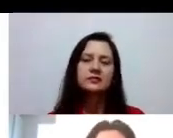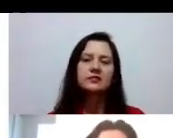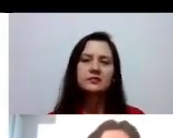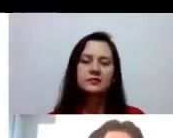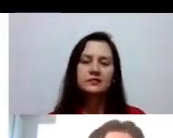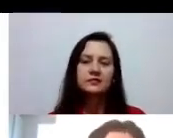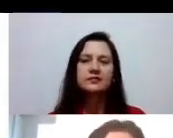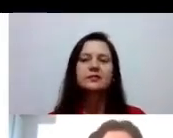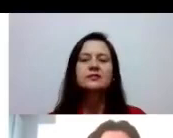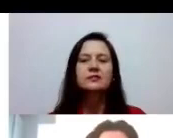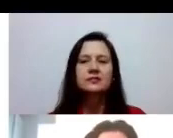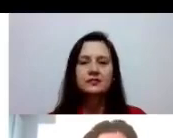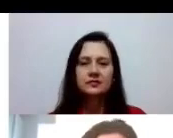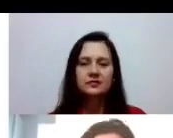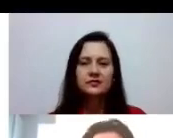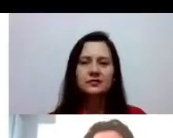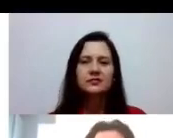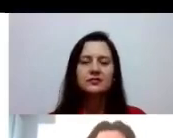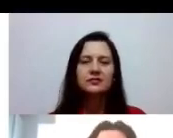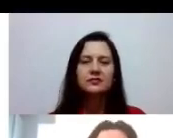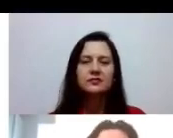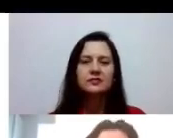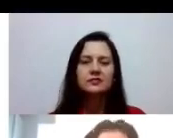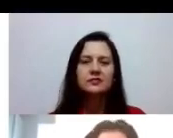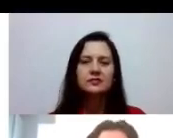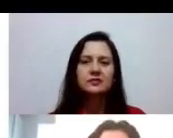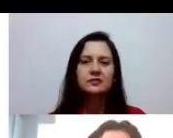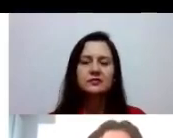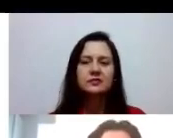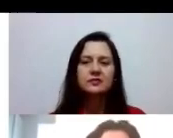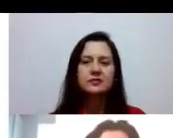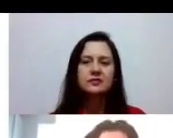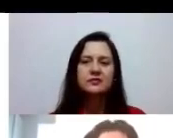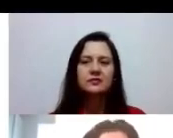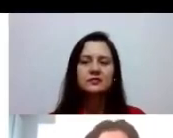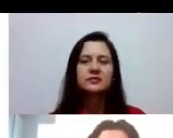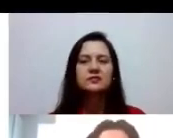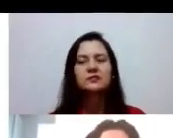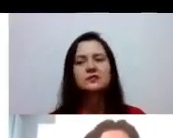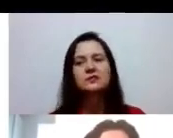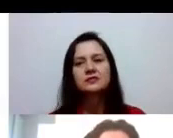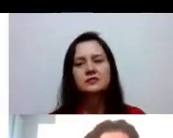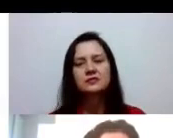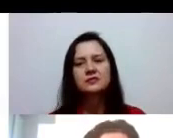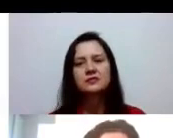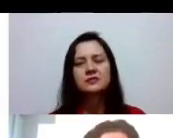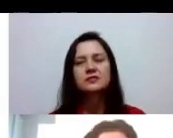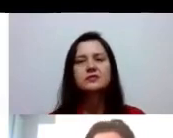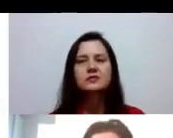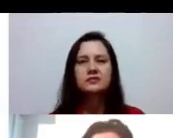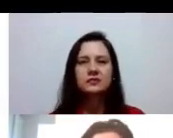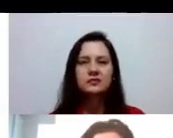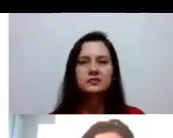Bom, ela não tem, porque o poupa-tempo está fechado. Bom, o que eu posso fazer? Juridicamente, eu sou orientada a que ela preencha uma declaração